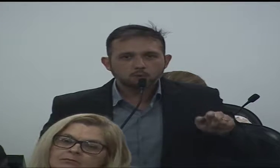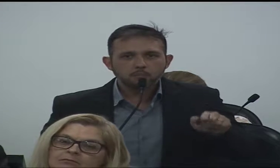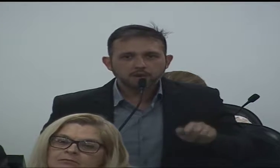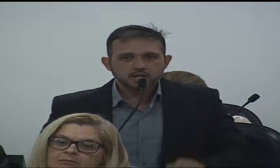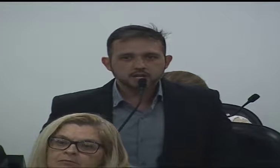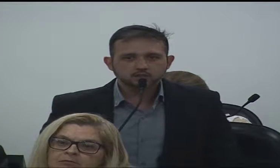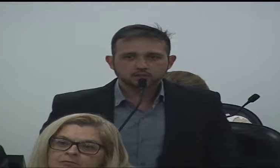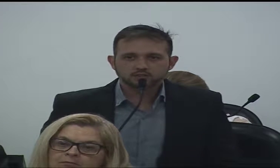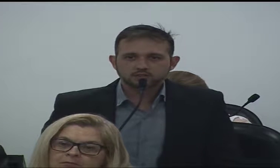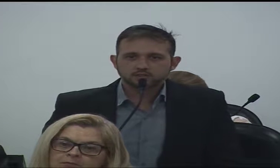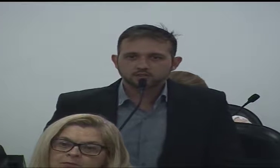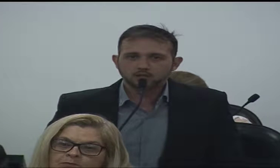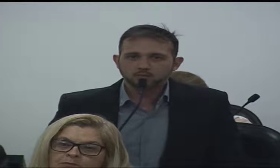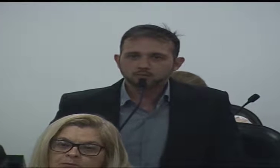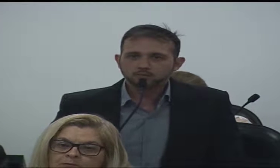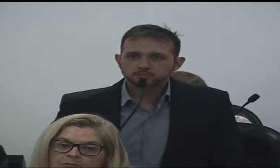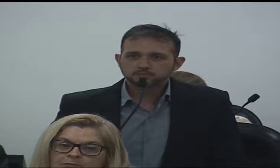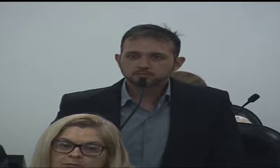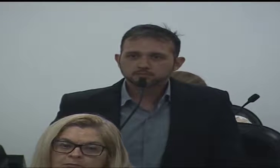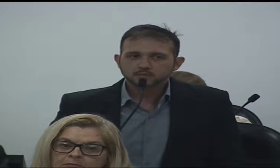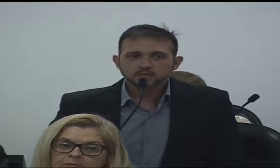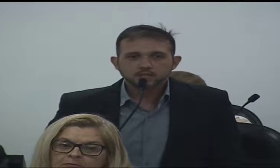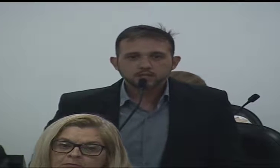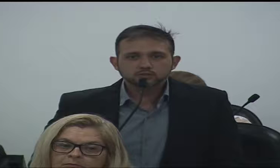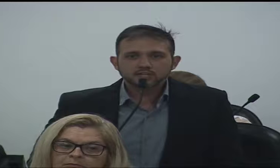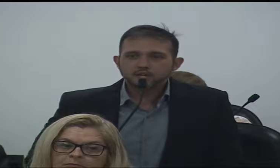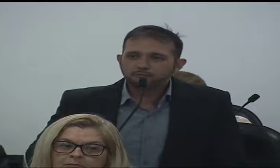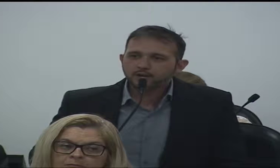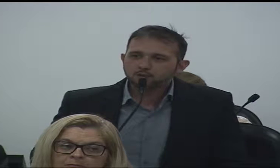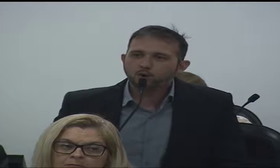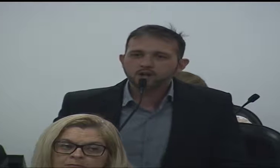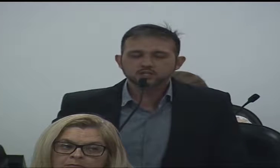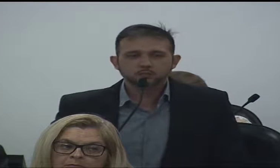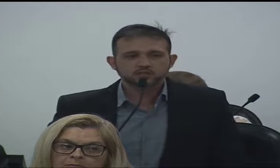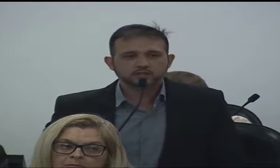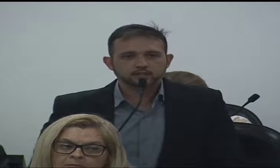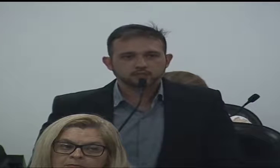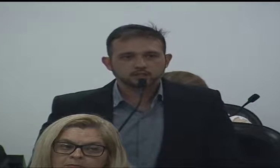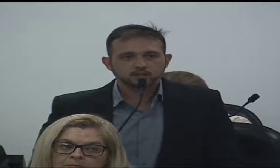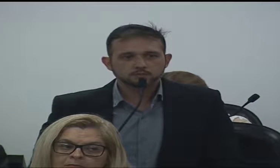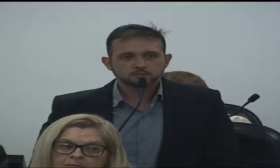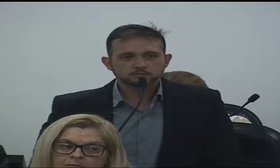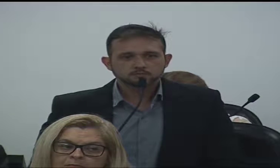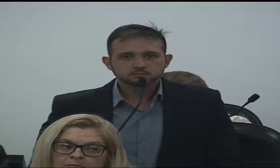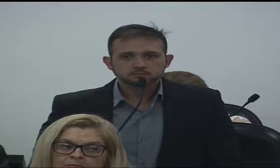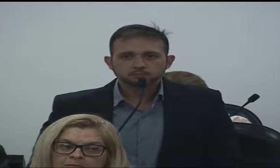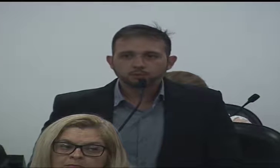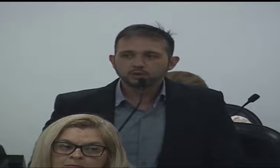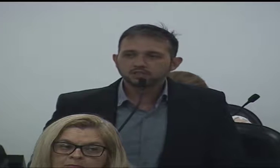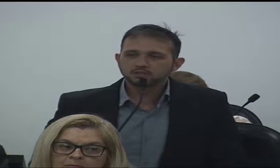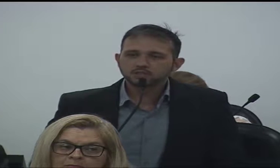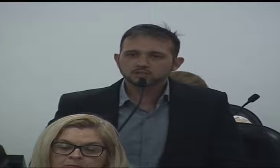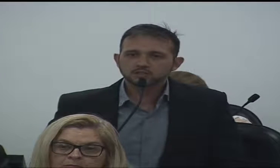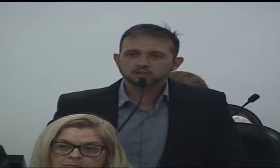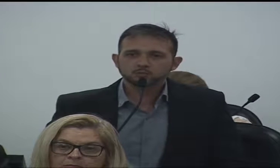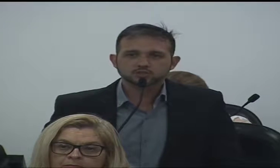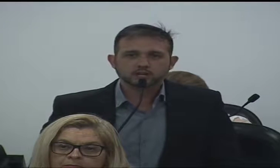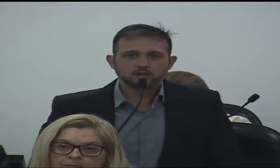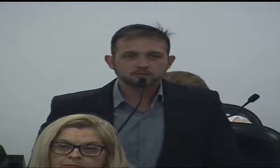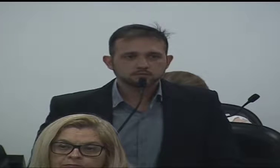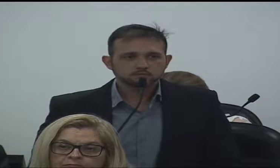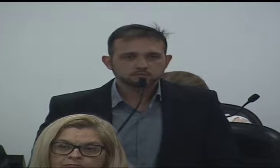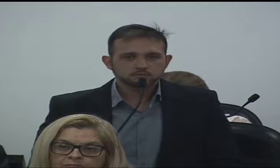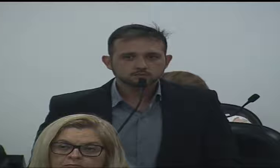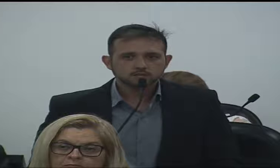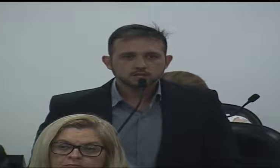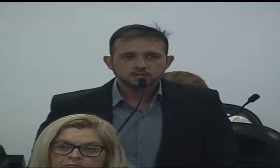estão acompanhando a nossa sessão, e eu teria vergonha de mostrar isso aqui. Por isso decidi não